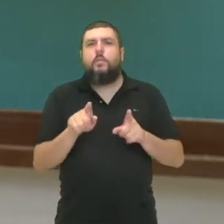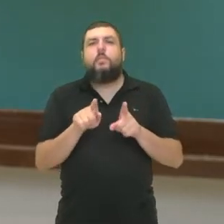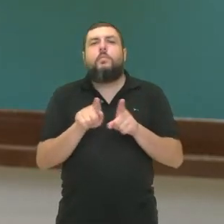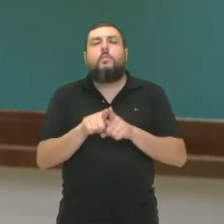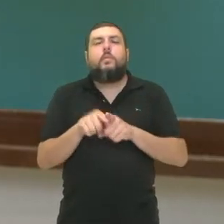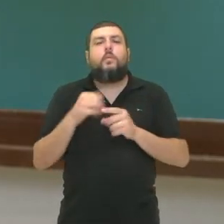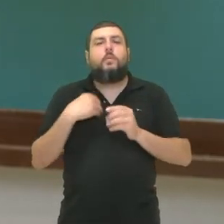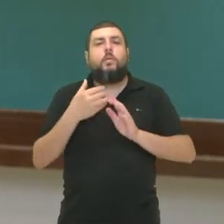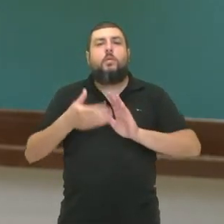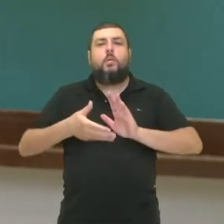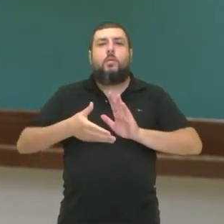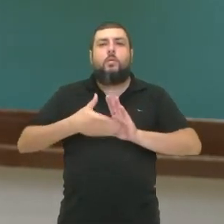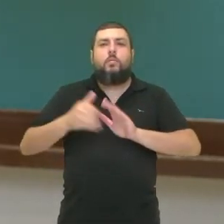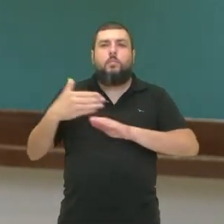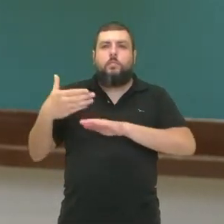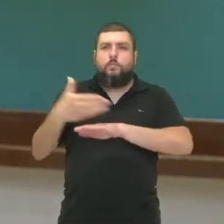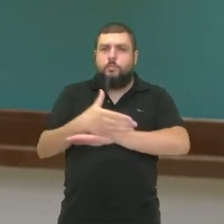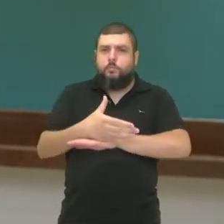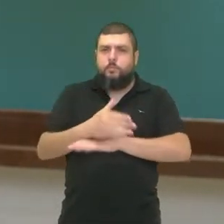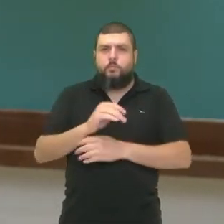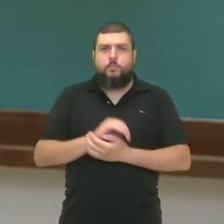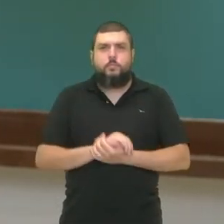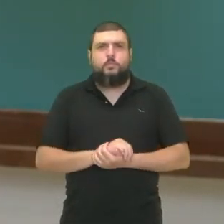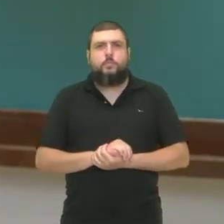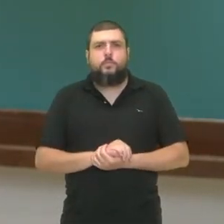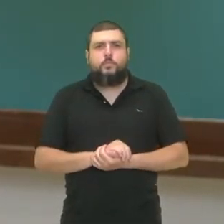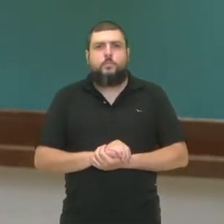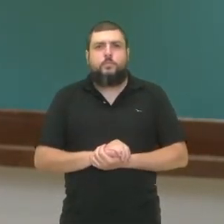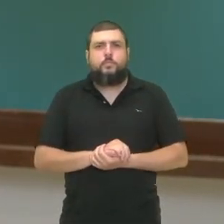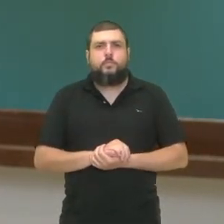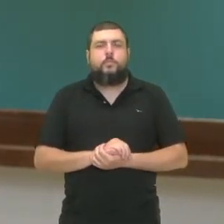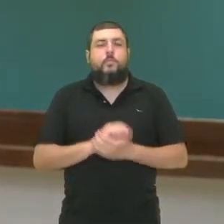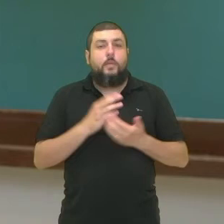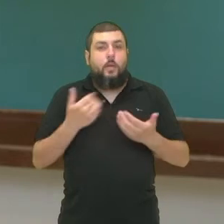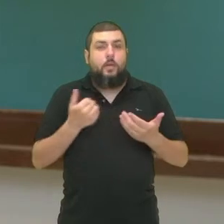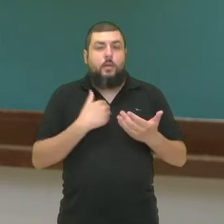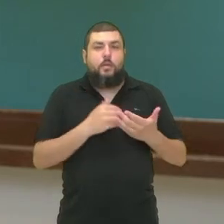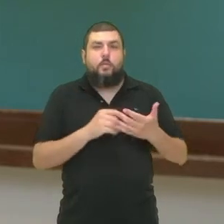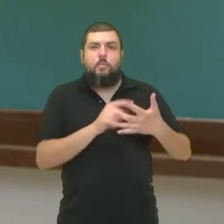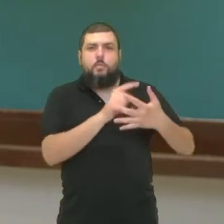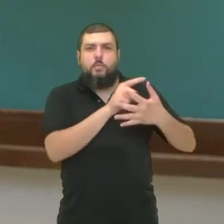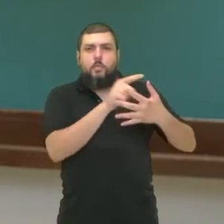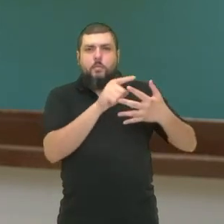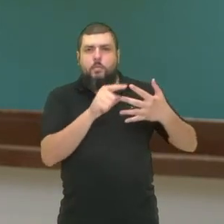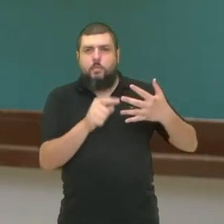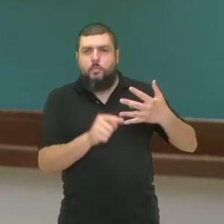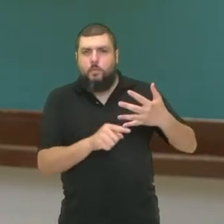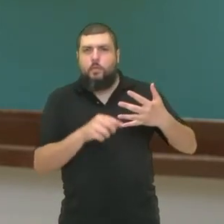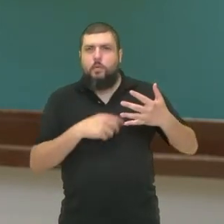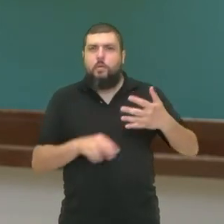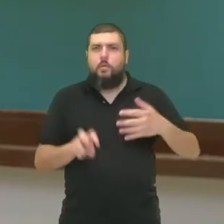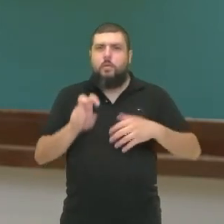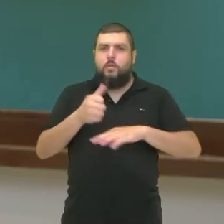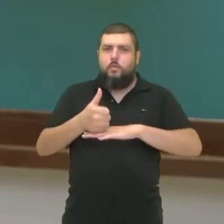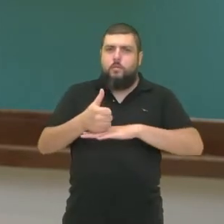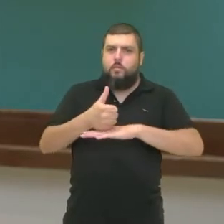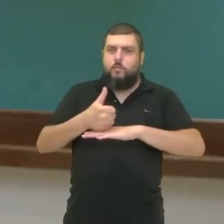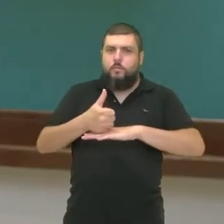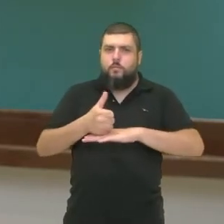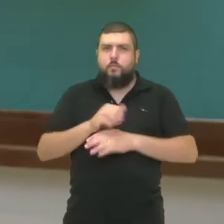a proposta de intervenção. Então, a matriz de referência tem essas 5